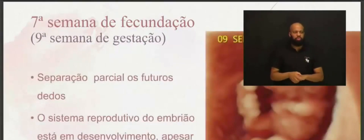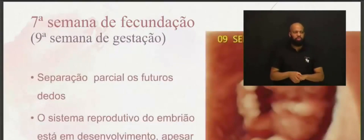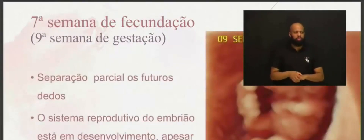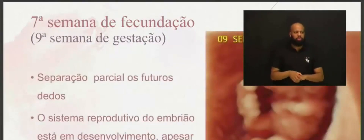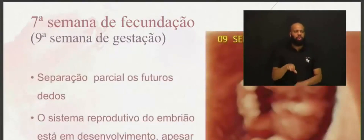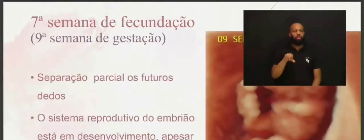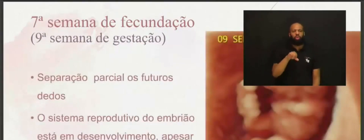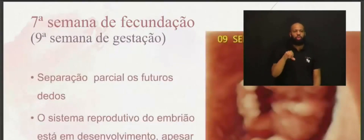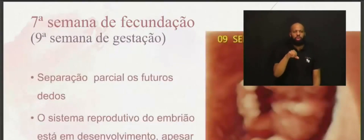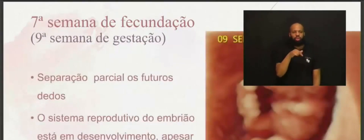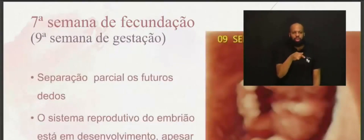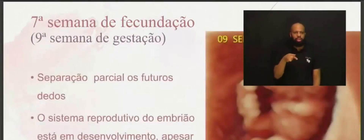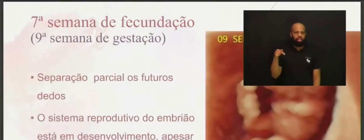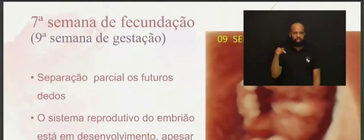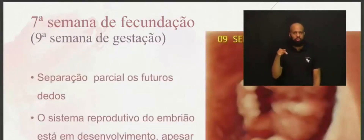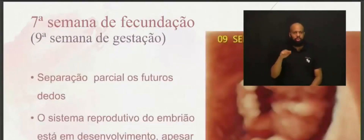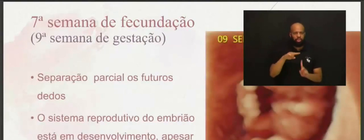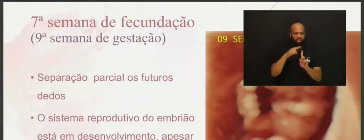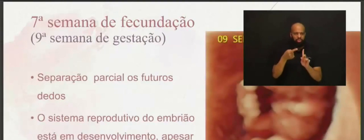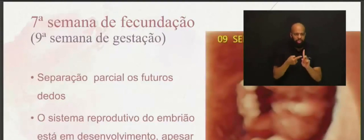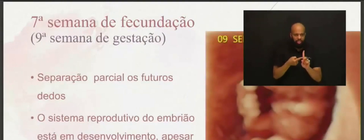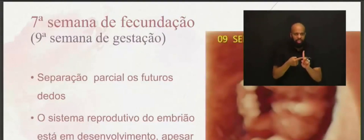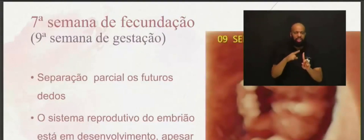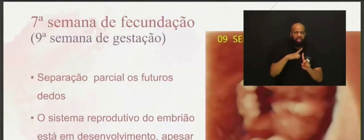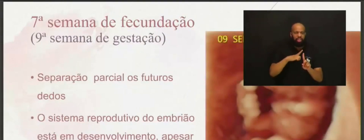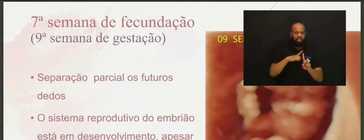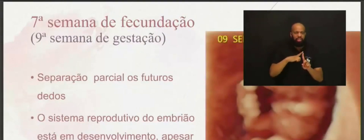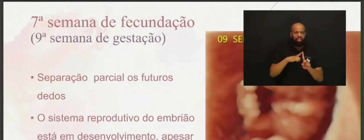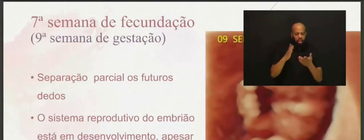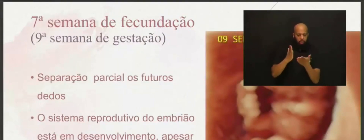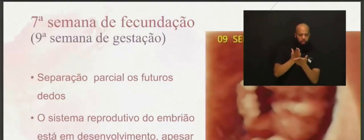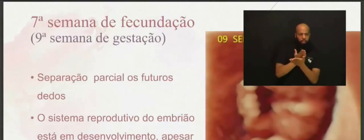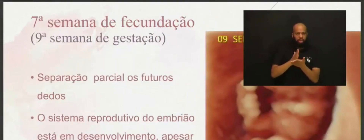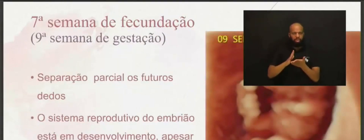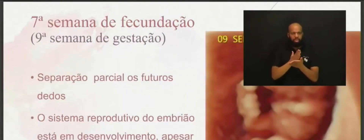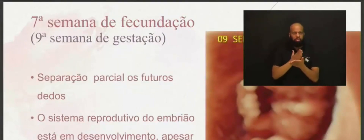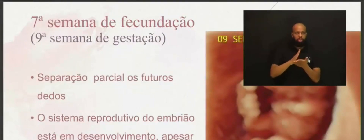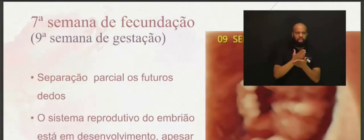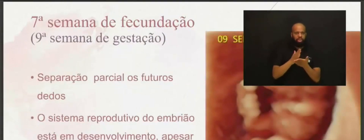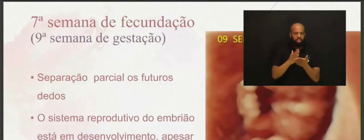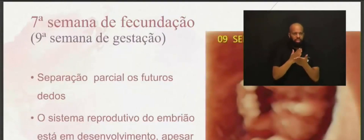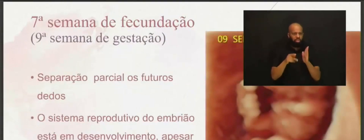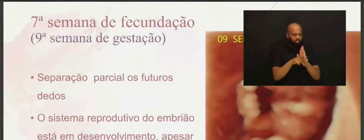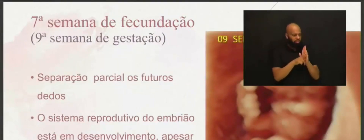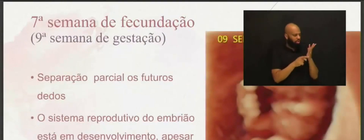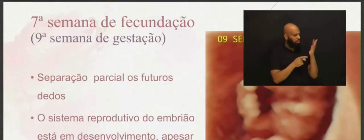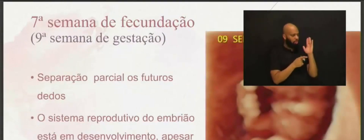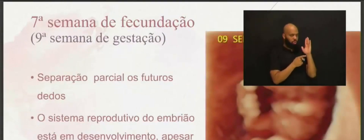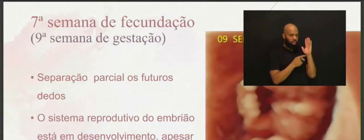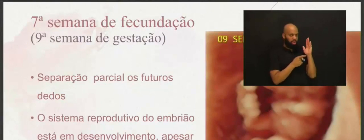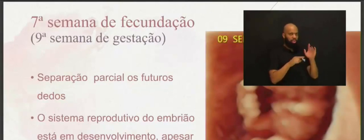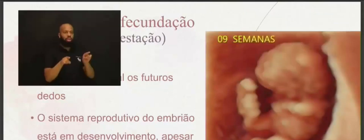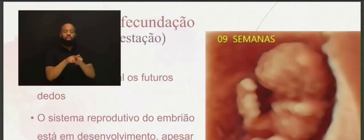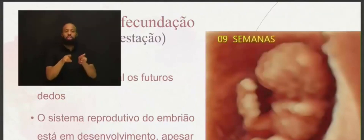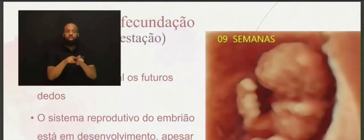9ª semana de gestação. Existe uma separação parcial dos futuros dedos e o sistema reprodutivo